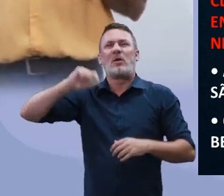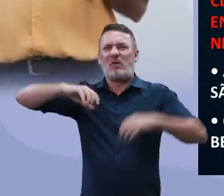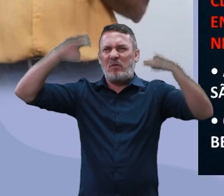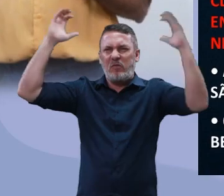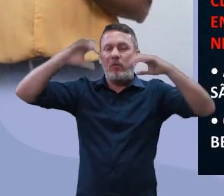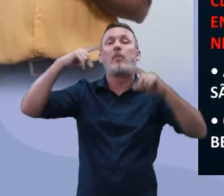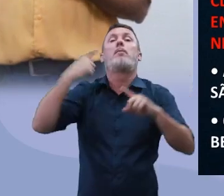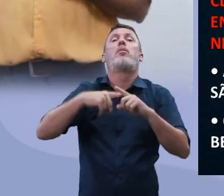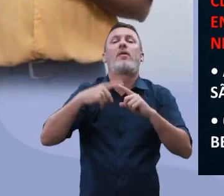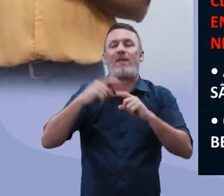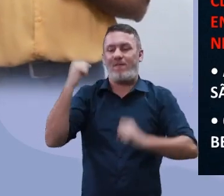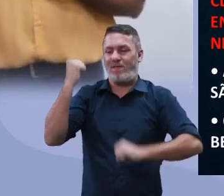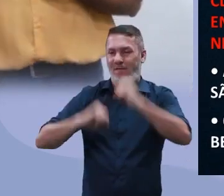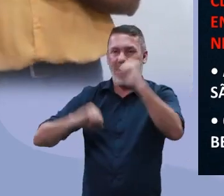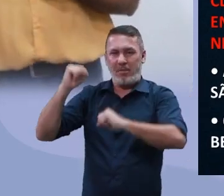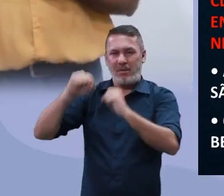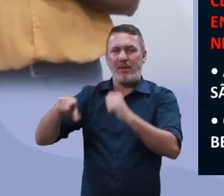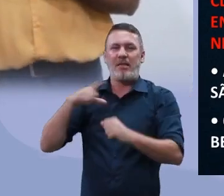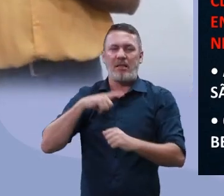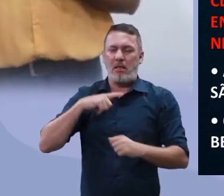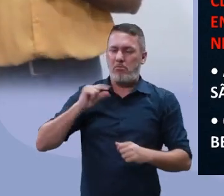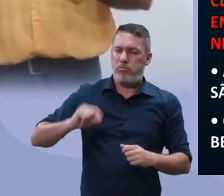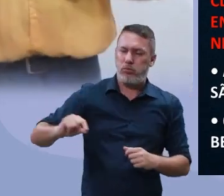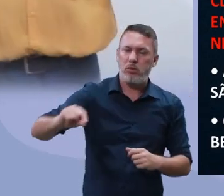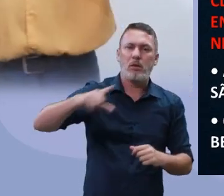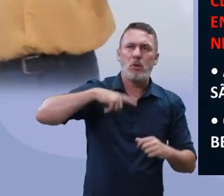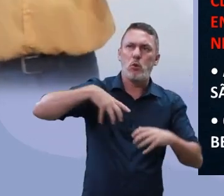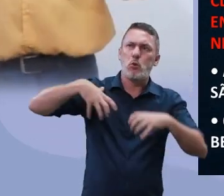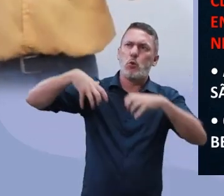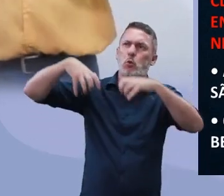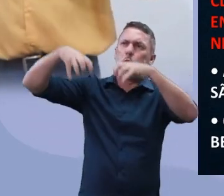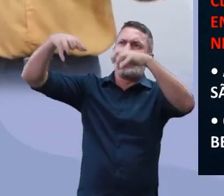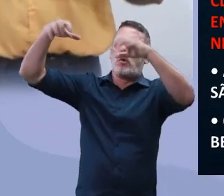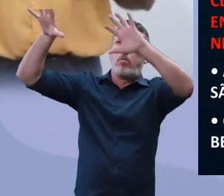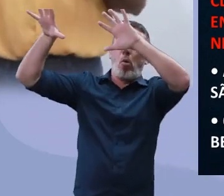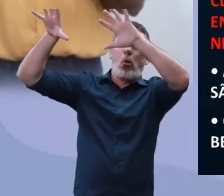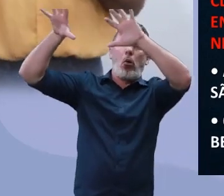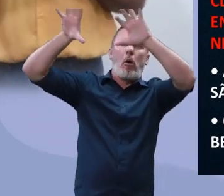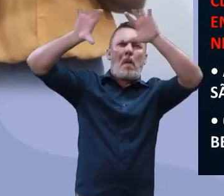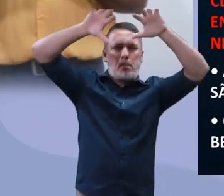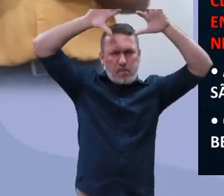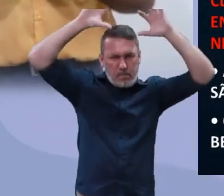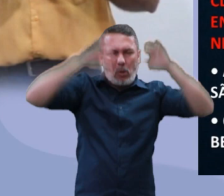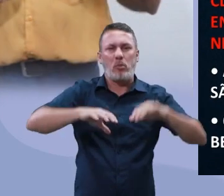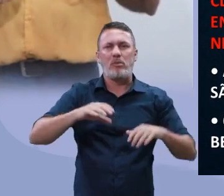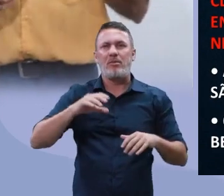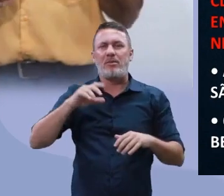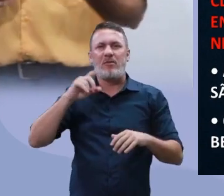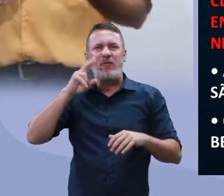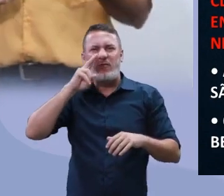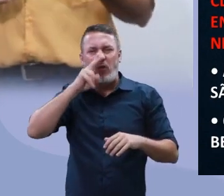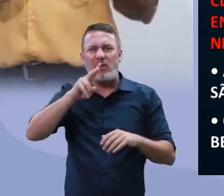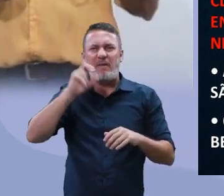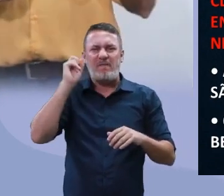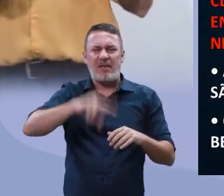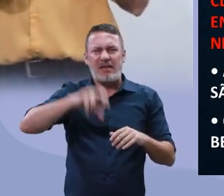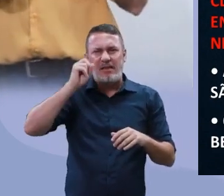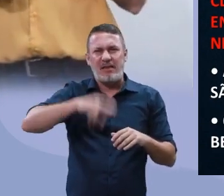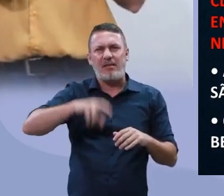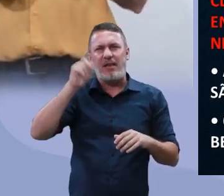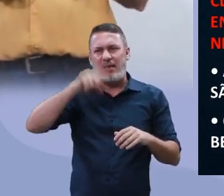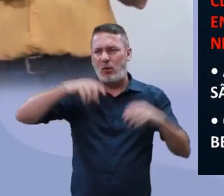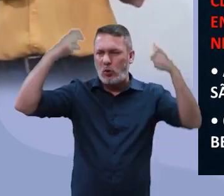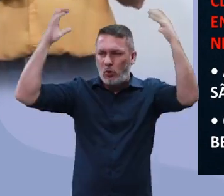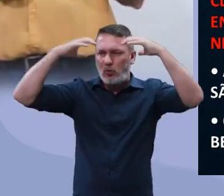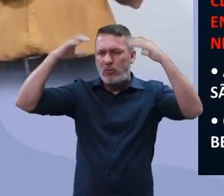fora lançado de fábricas inglesas, reagiu quimicamente, transportado pelas nuvens, e a precipitação